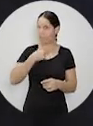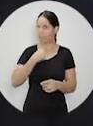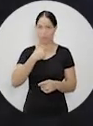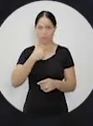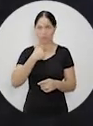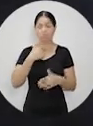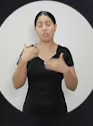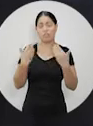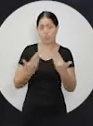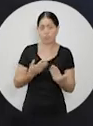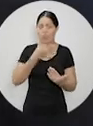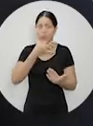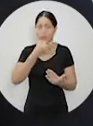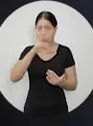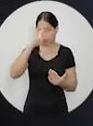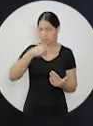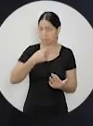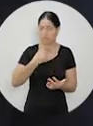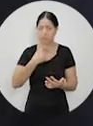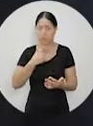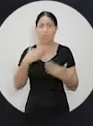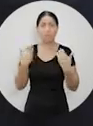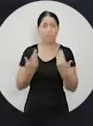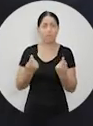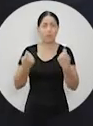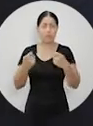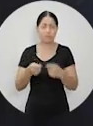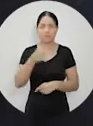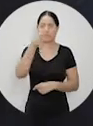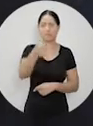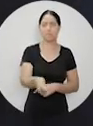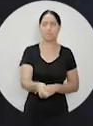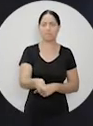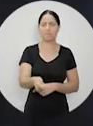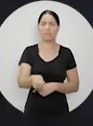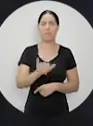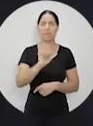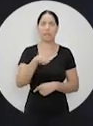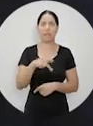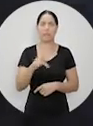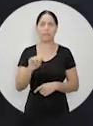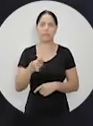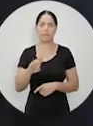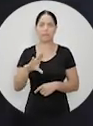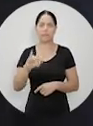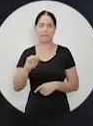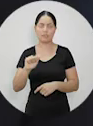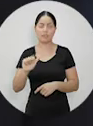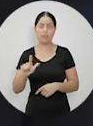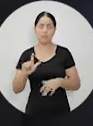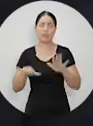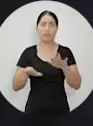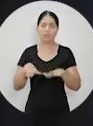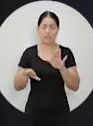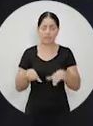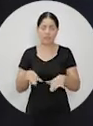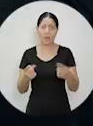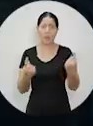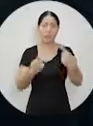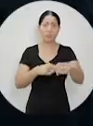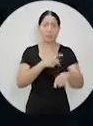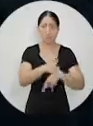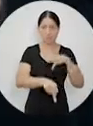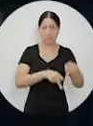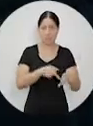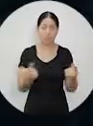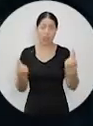distrito à lei e à consciência de justiça dele, ele não está distrito à opinião pública. Então, muitas vezes a decisão de um juiz é uma decisão contrária à opinião pública, é